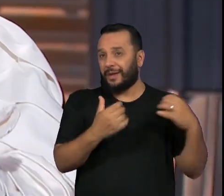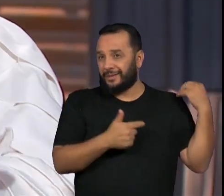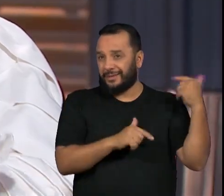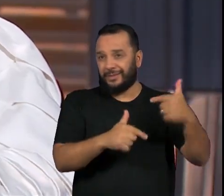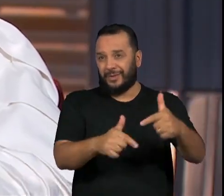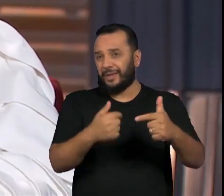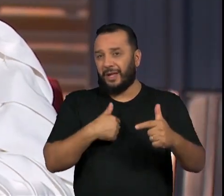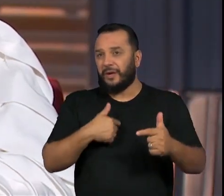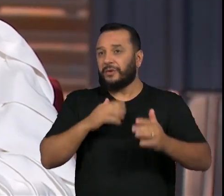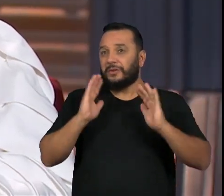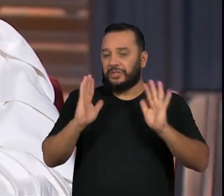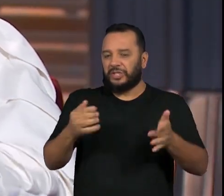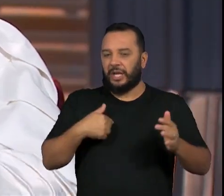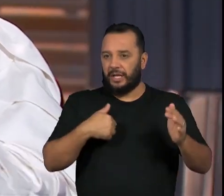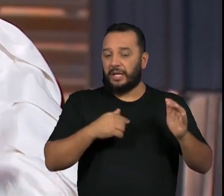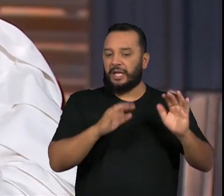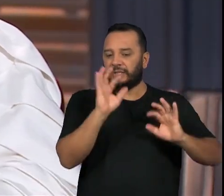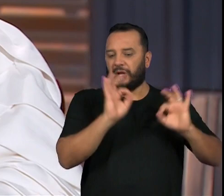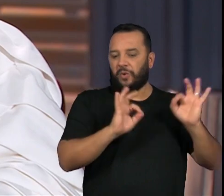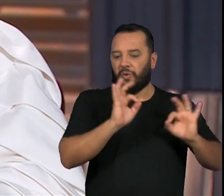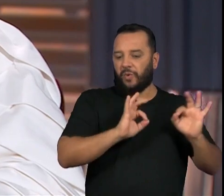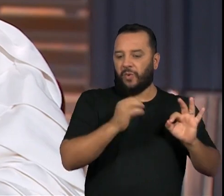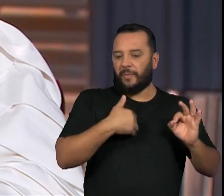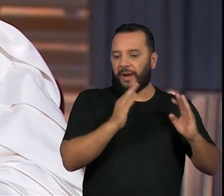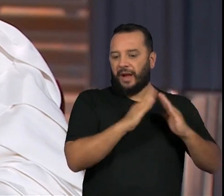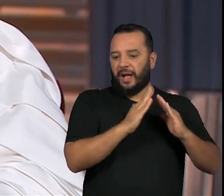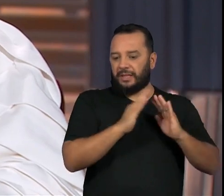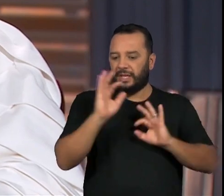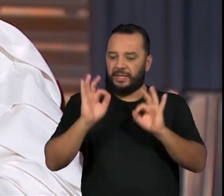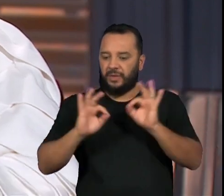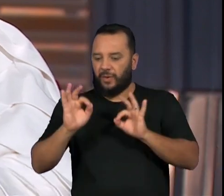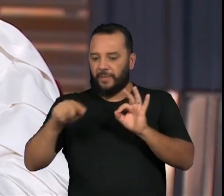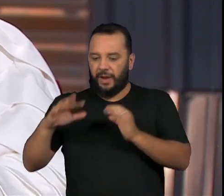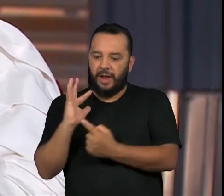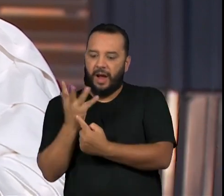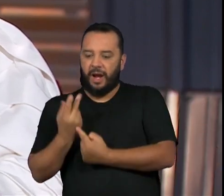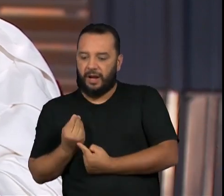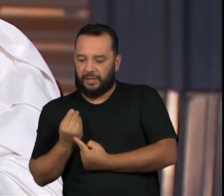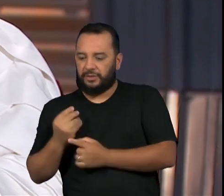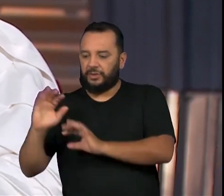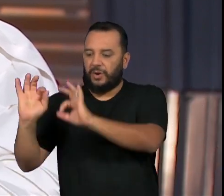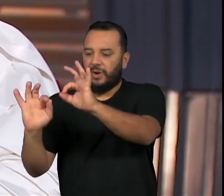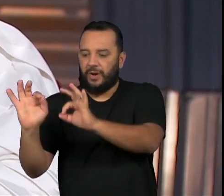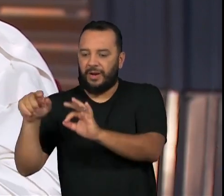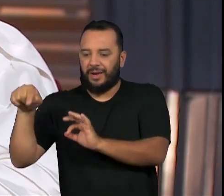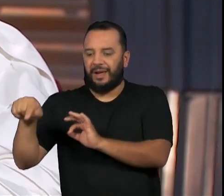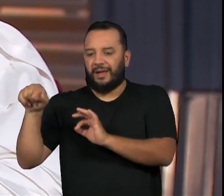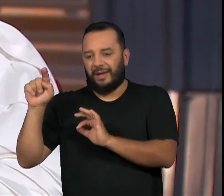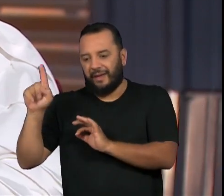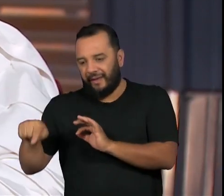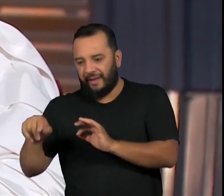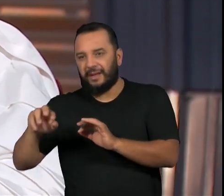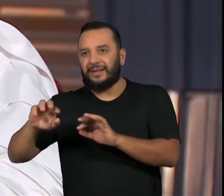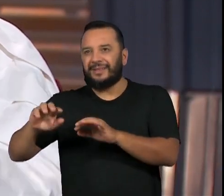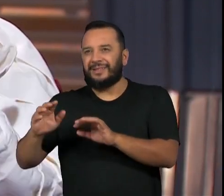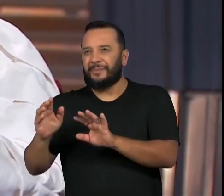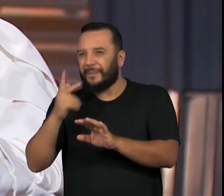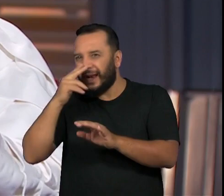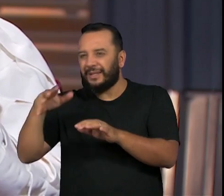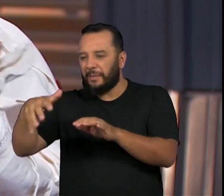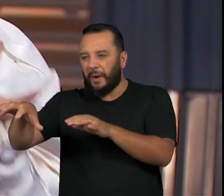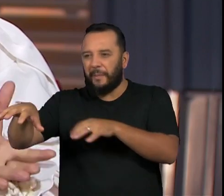esse utilitário da beleza, esse utilitário do artístico. Né? E essa lógica de consumo, ela não é necessariamente